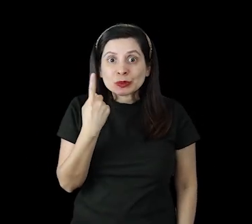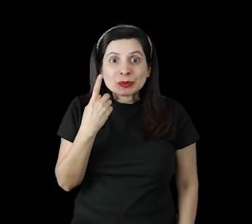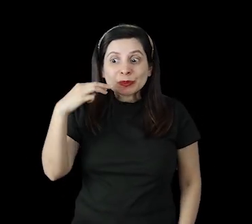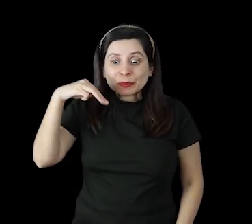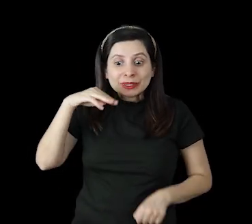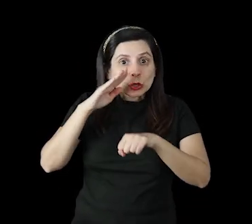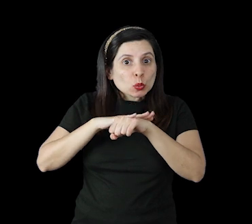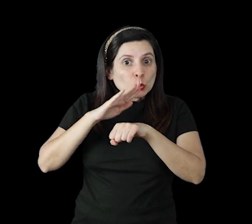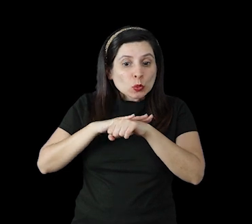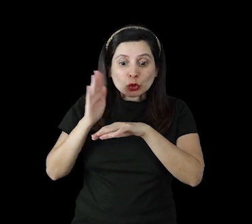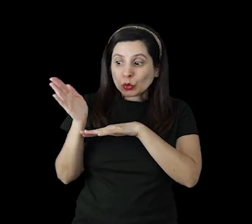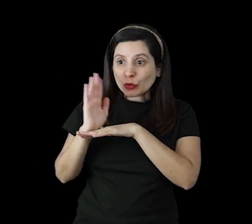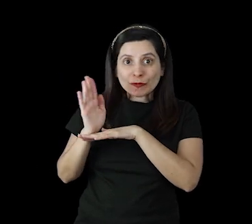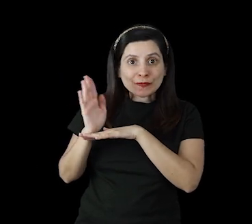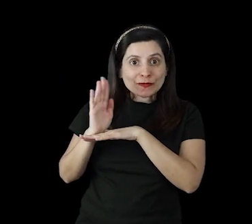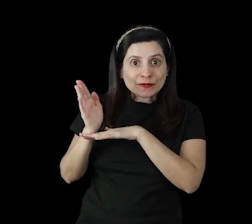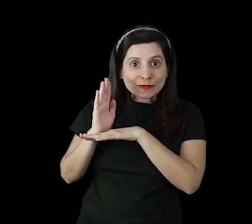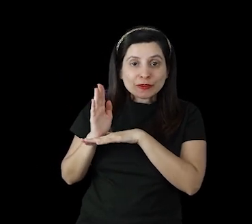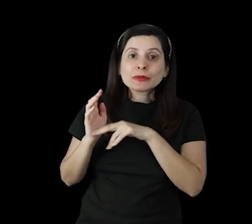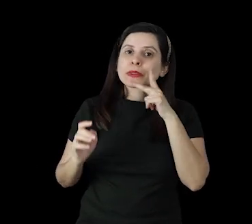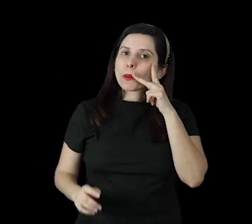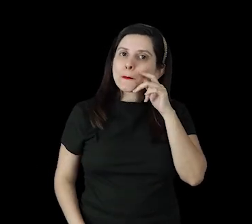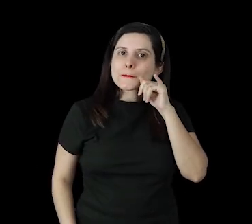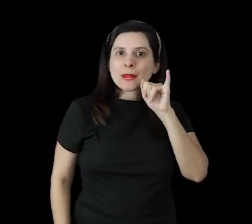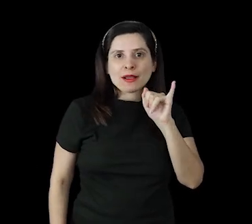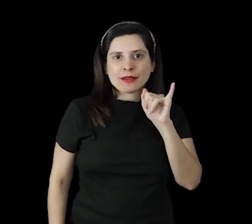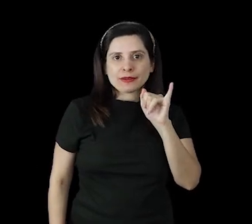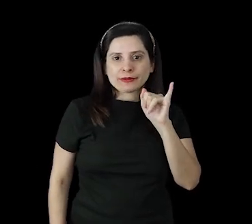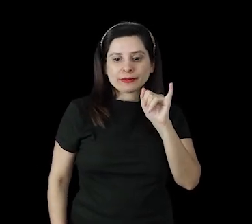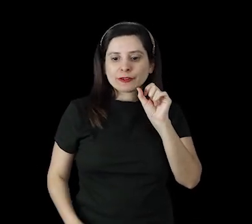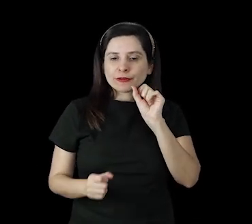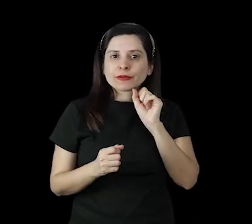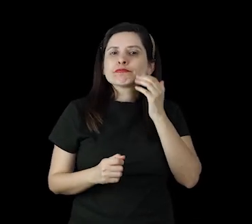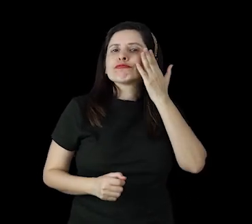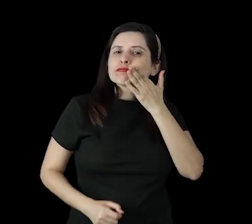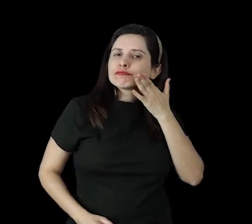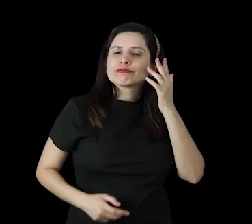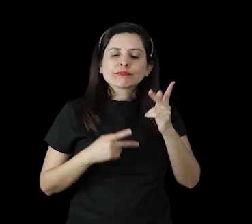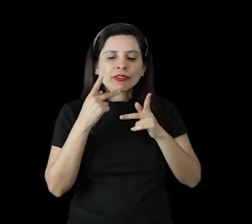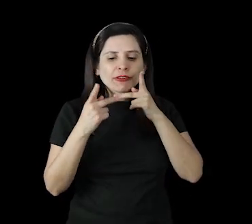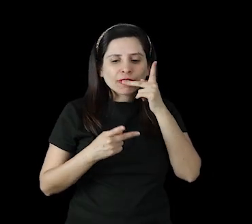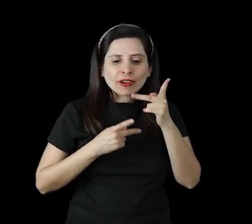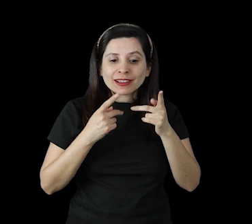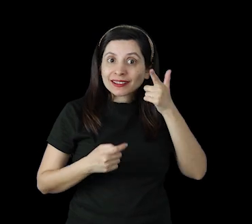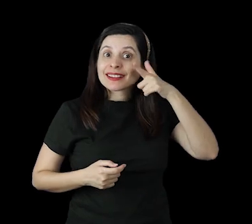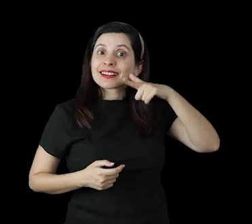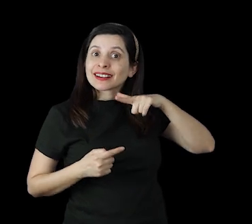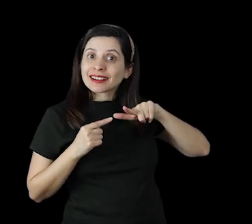minutos do filme está o pai fazendo um discurso sobre ser